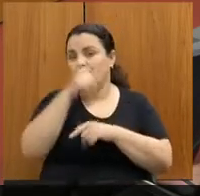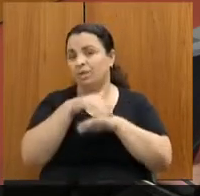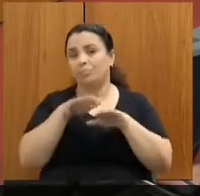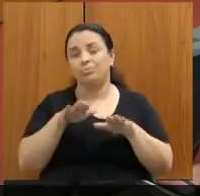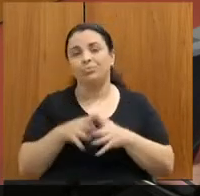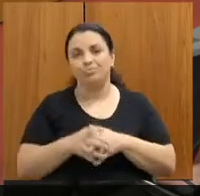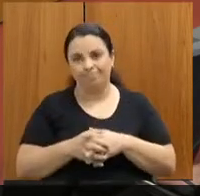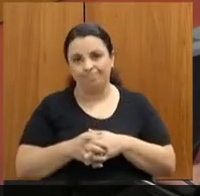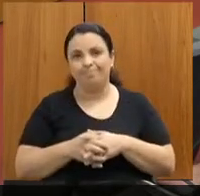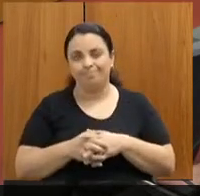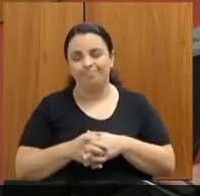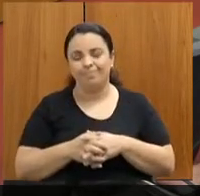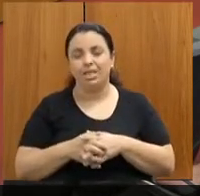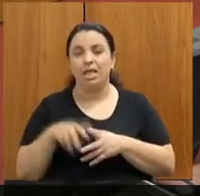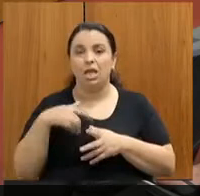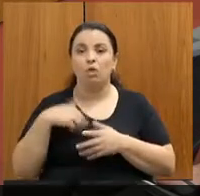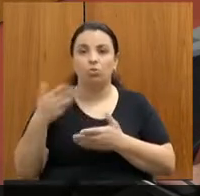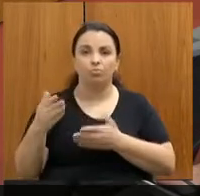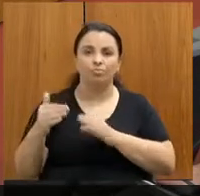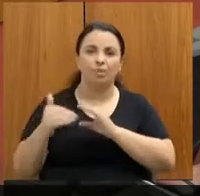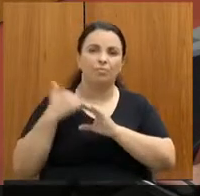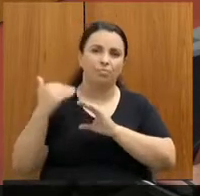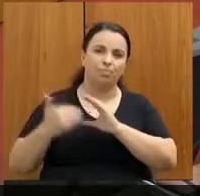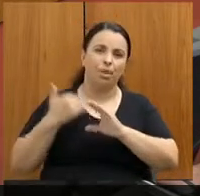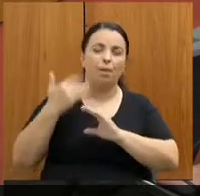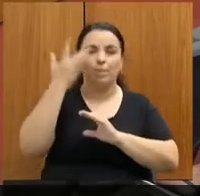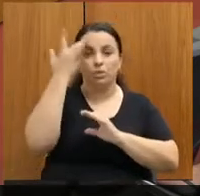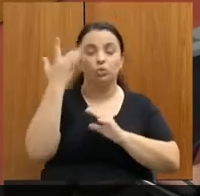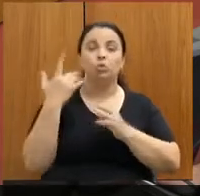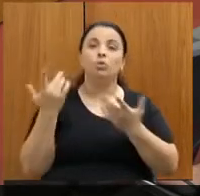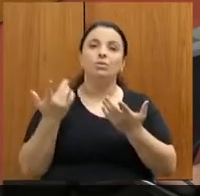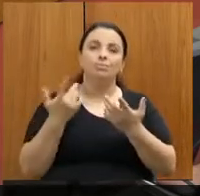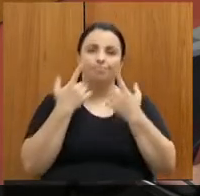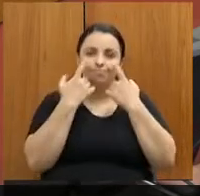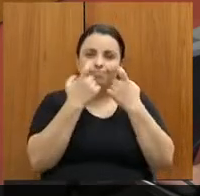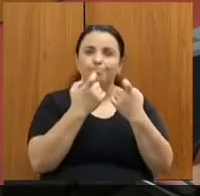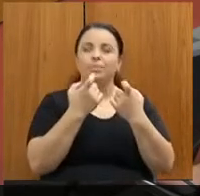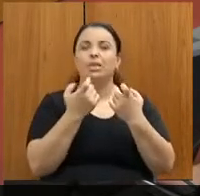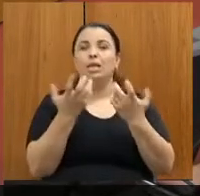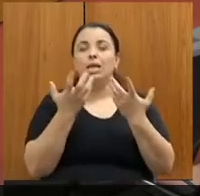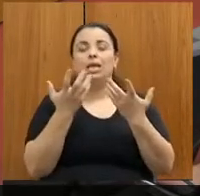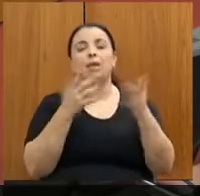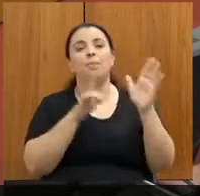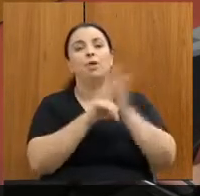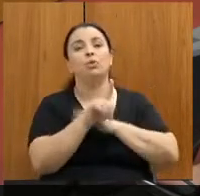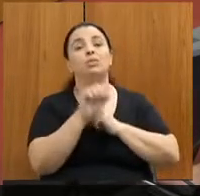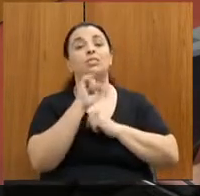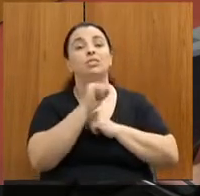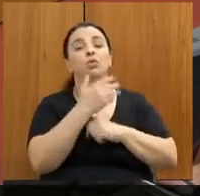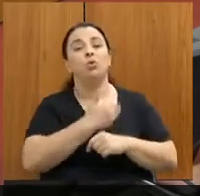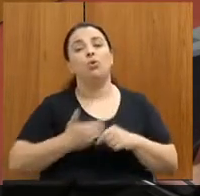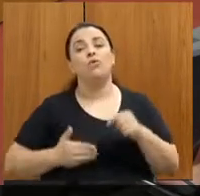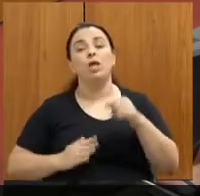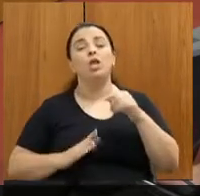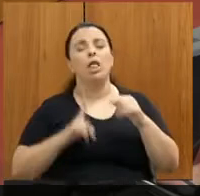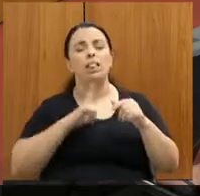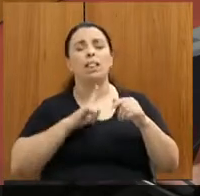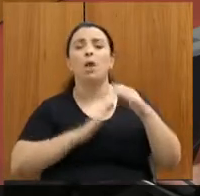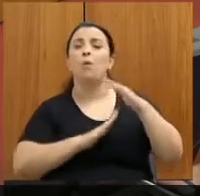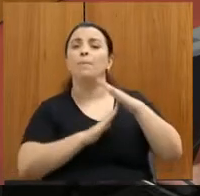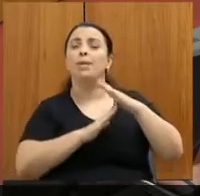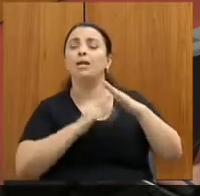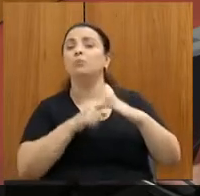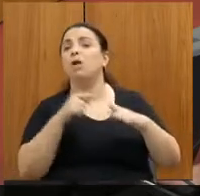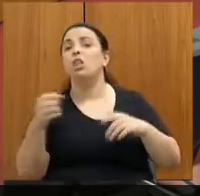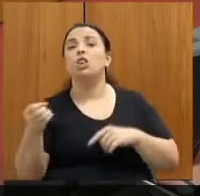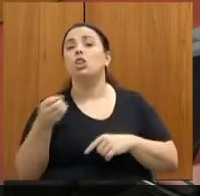estou recebendo o que comunicações de pessoas interessadas se o governo tem prazo ainda para também dar novos